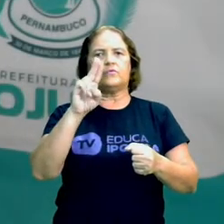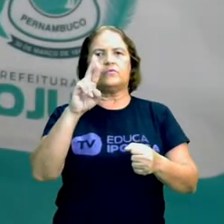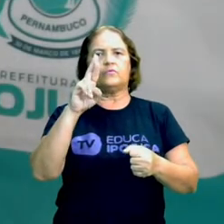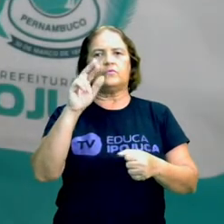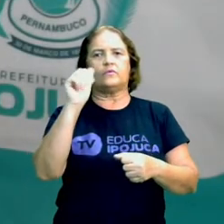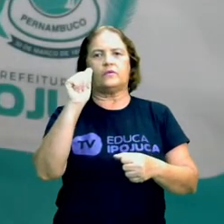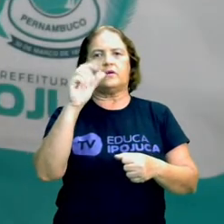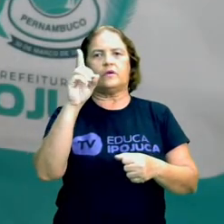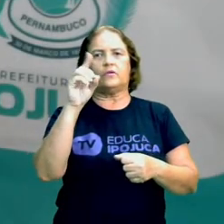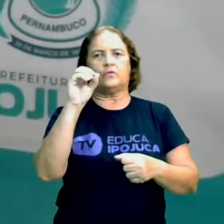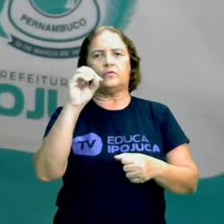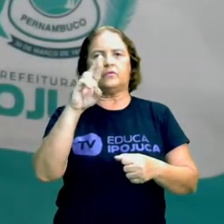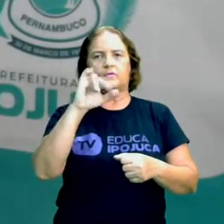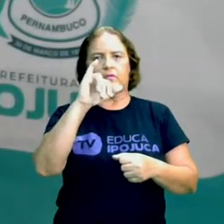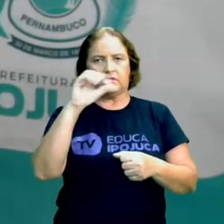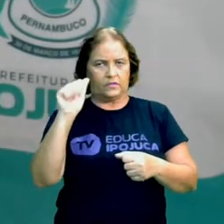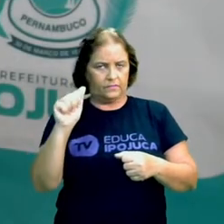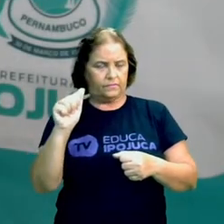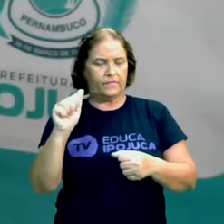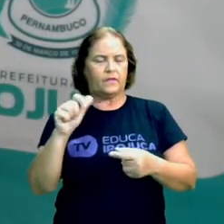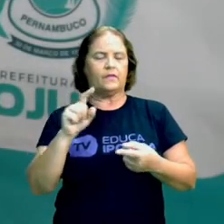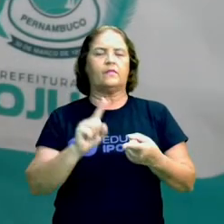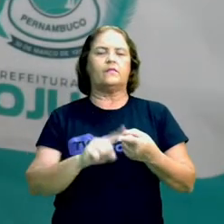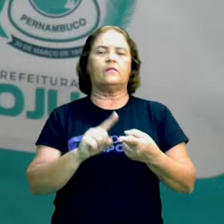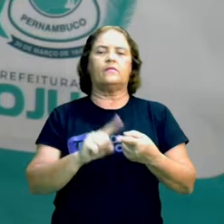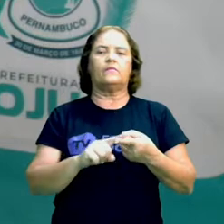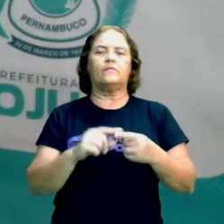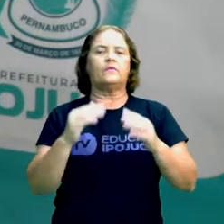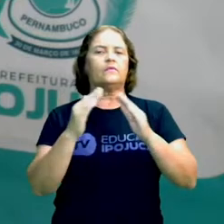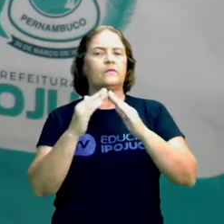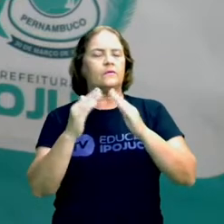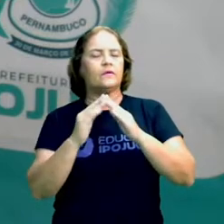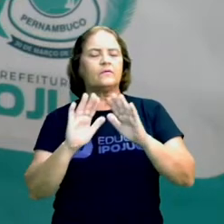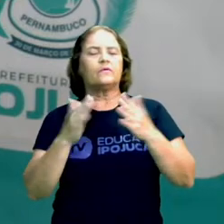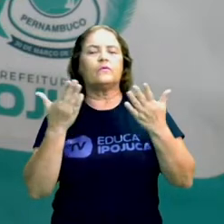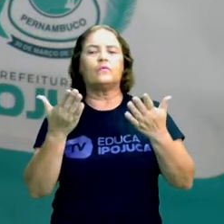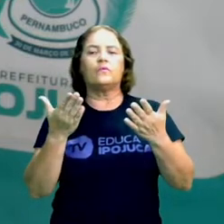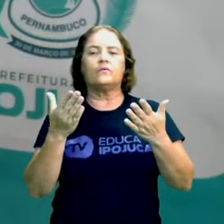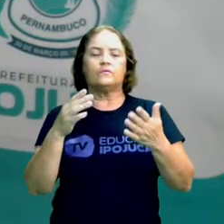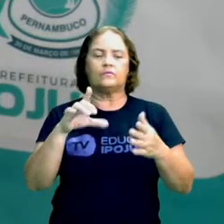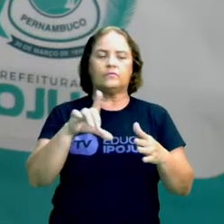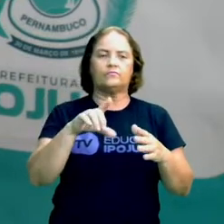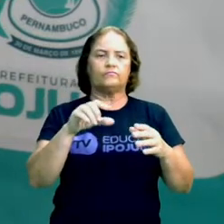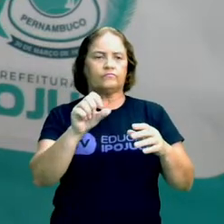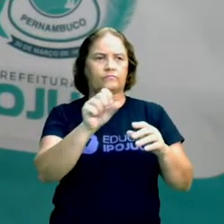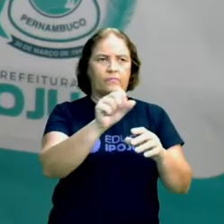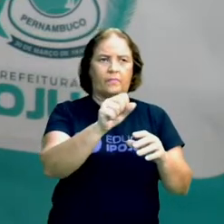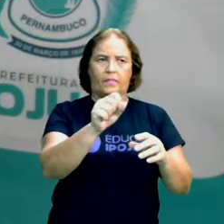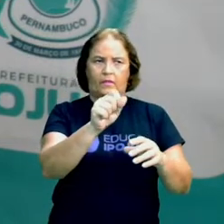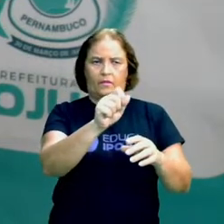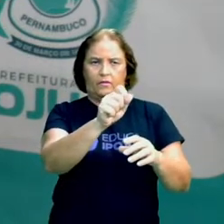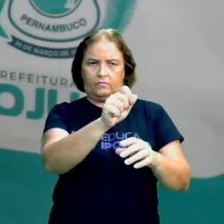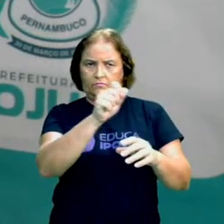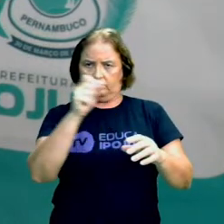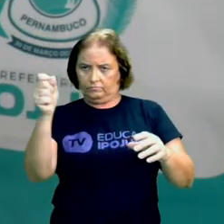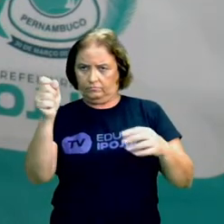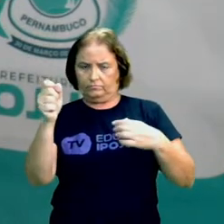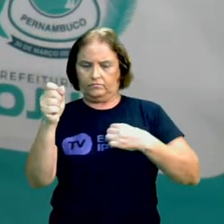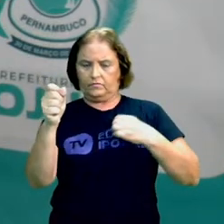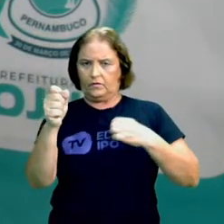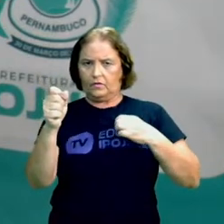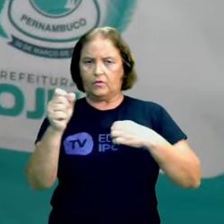na nossa casa. Quando, por exemplo, selecionamos, abrimos o nosso guarda-roupa e